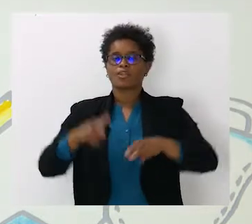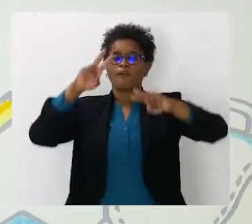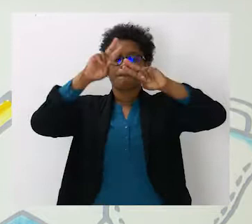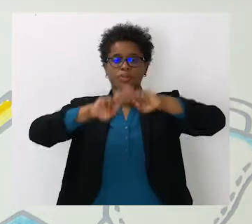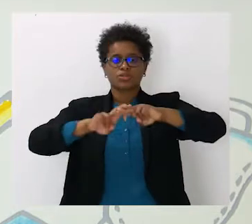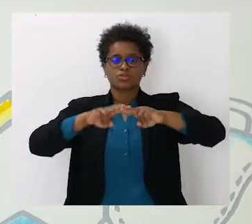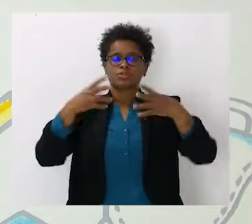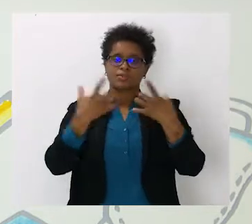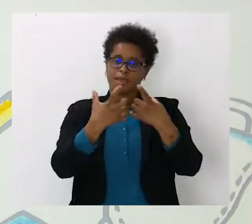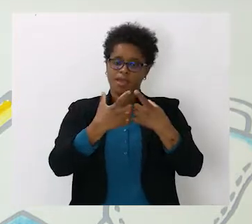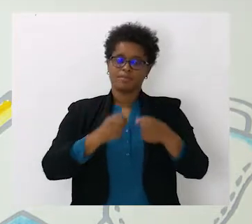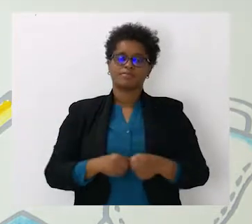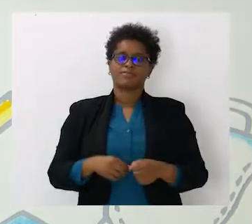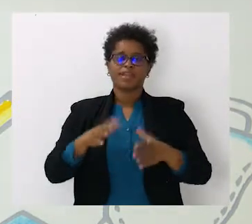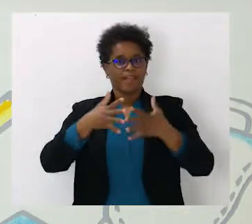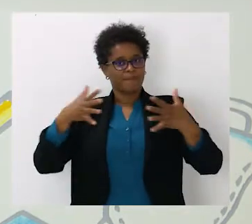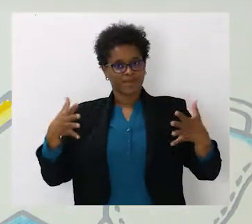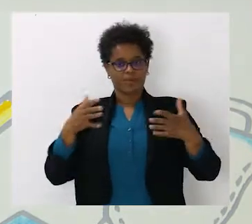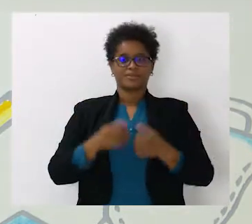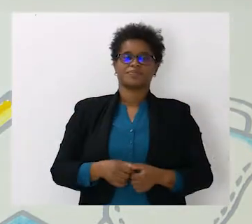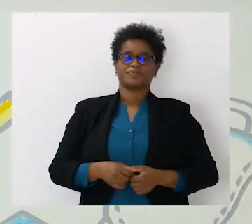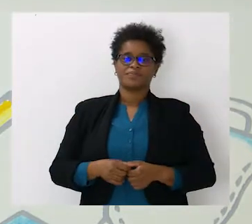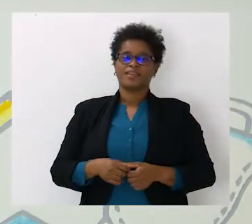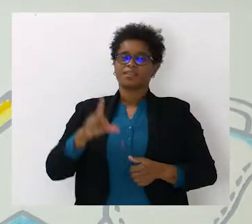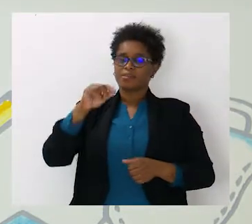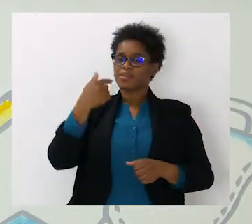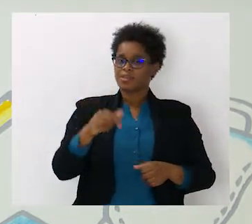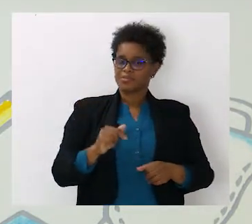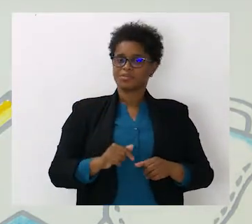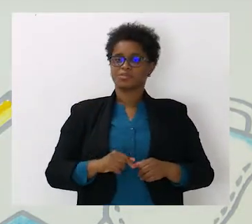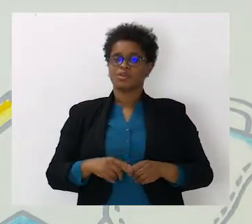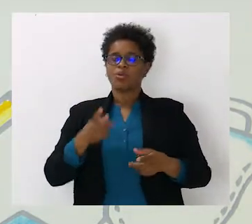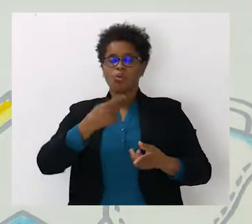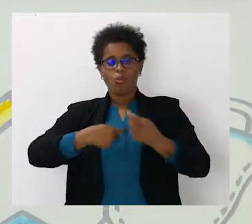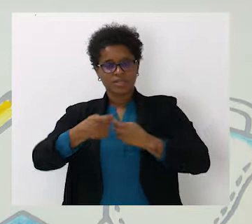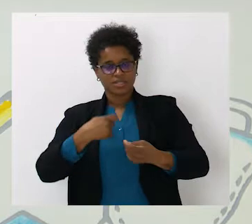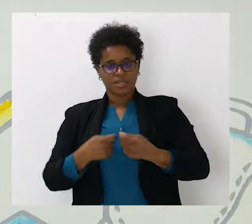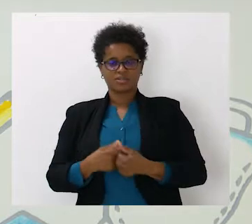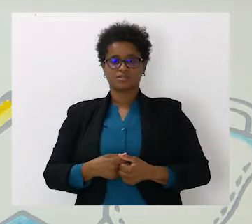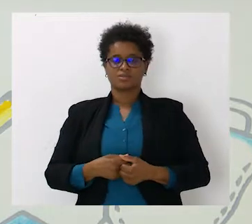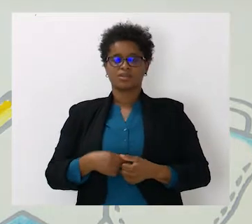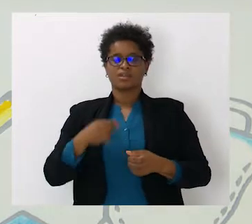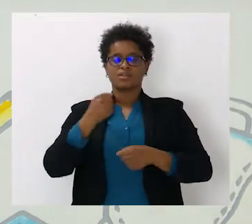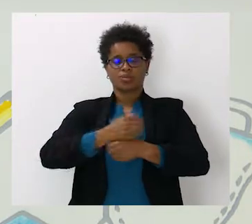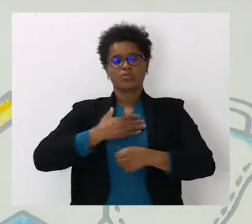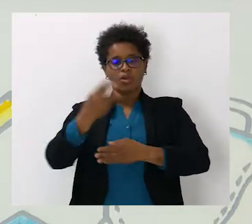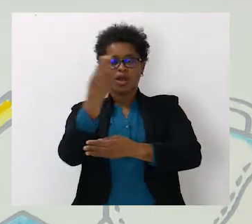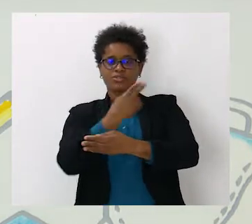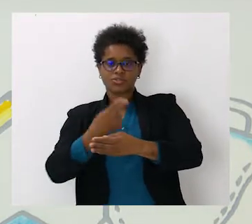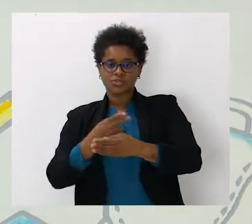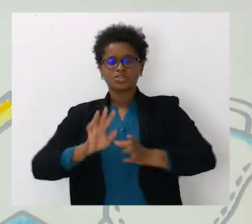ou seja, de prisioneiros de guerra. Era o maior. Temos também comerciantes,